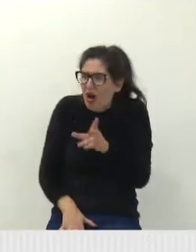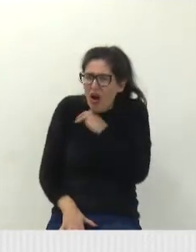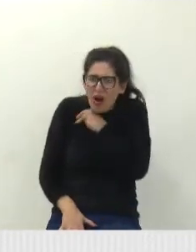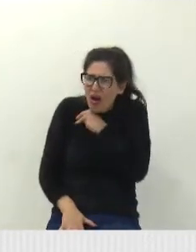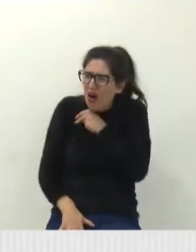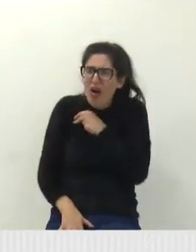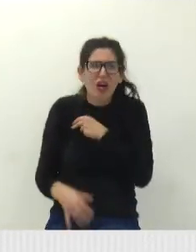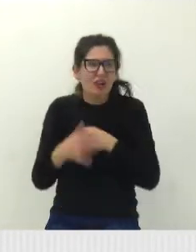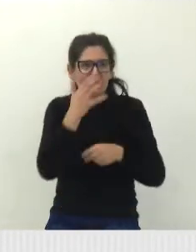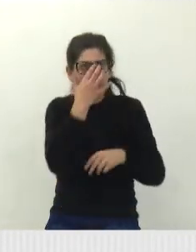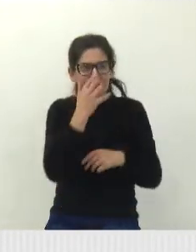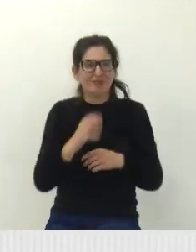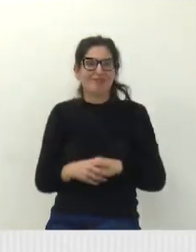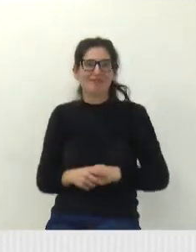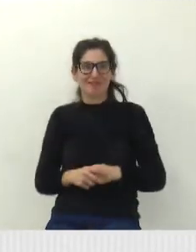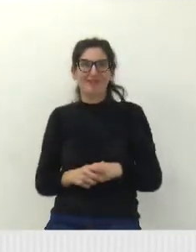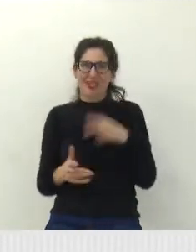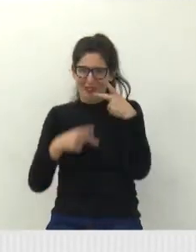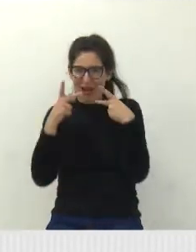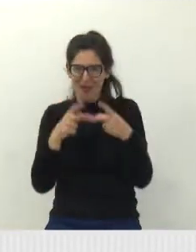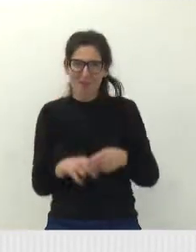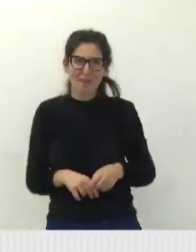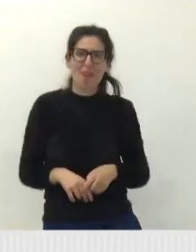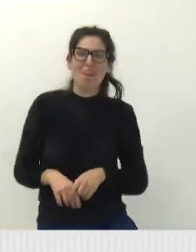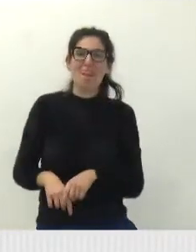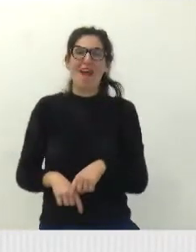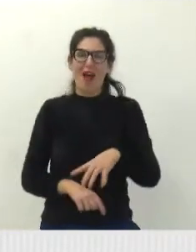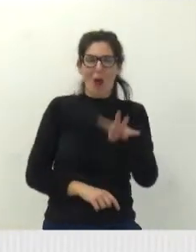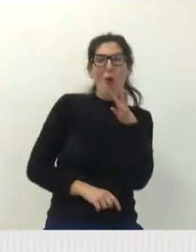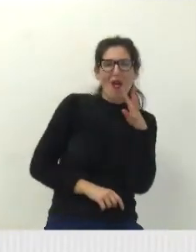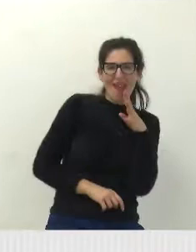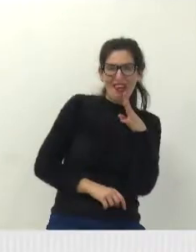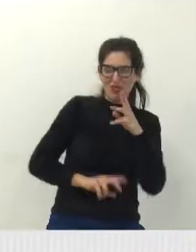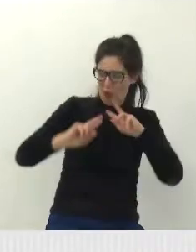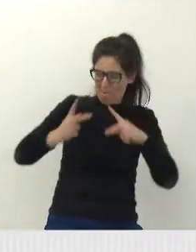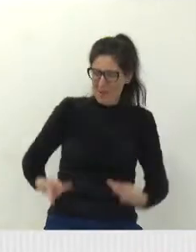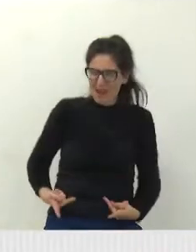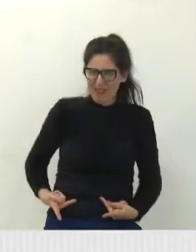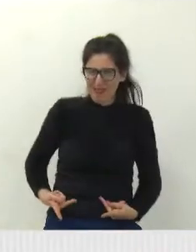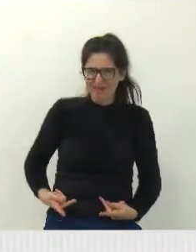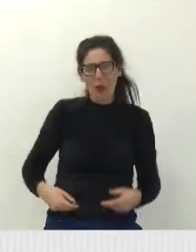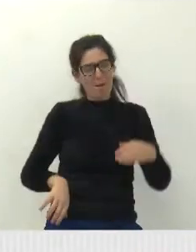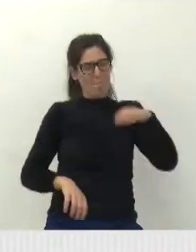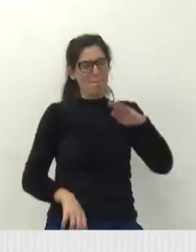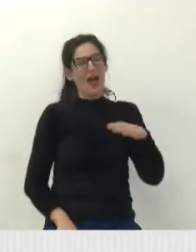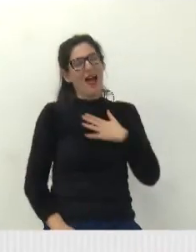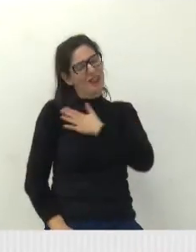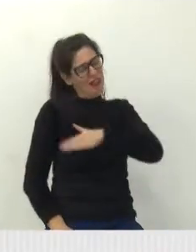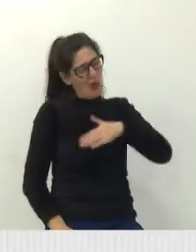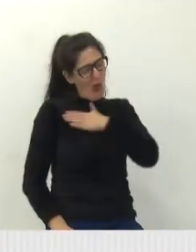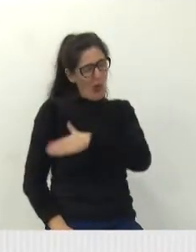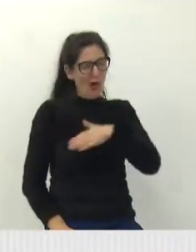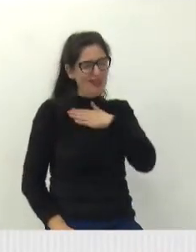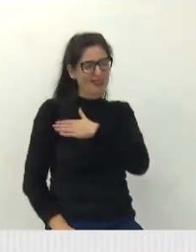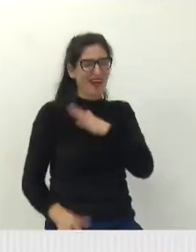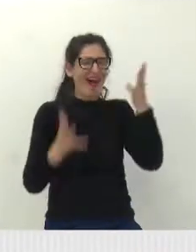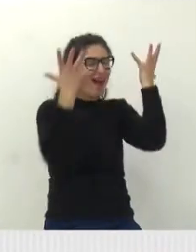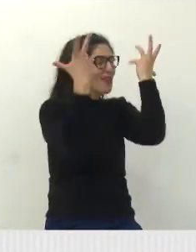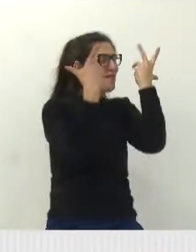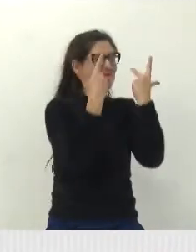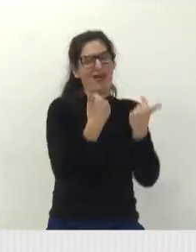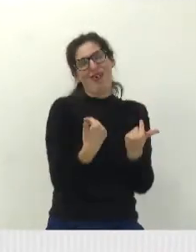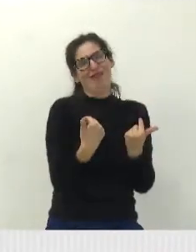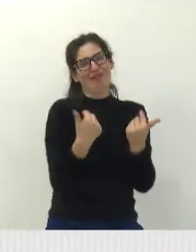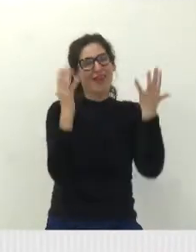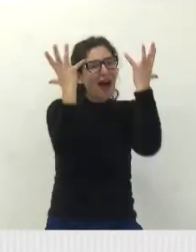quanto mais a gente conhece o ser humano, mais a gente gosta dos animais. Então o abandono, juntamente com os maus tratos, estão caminhando juntos.